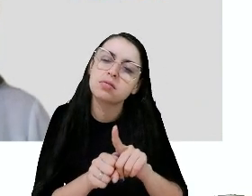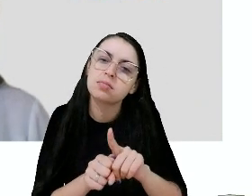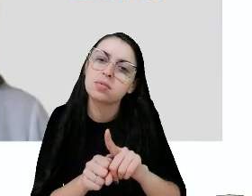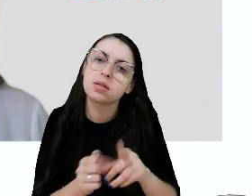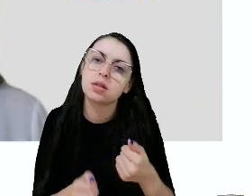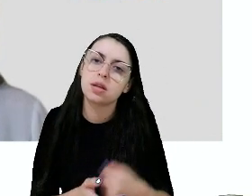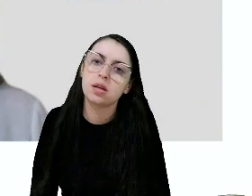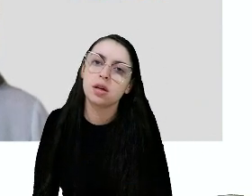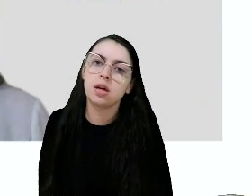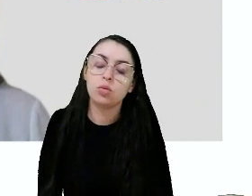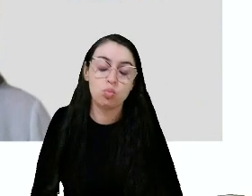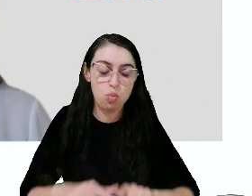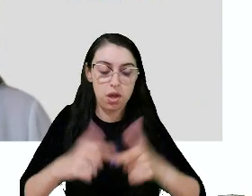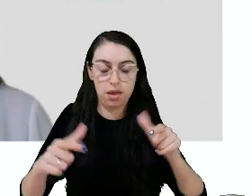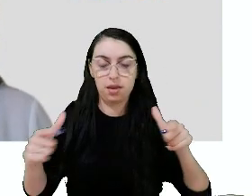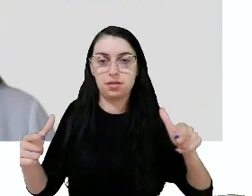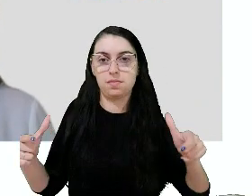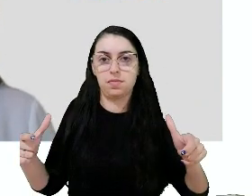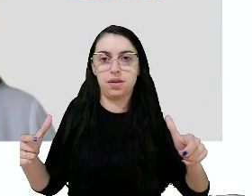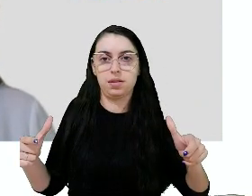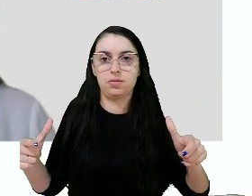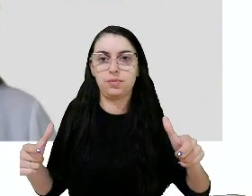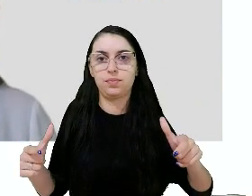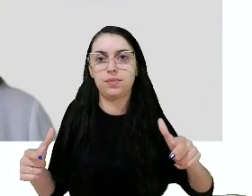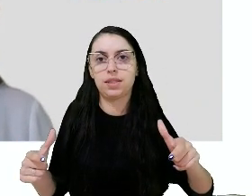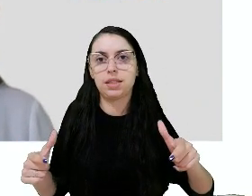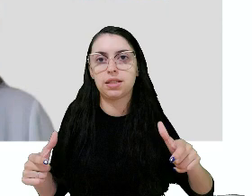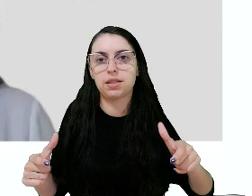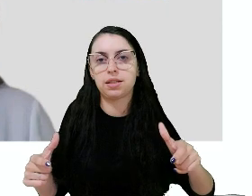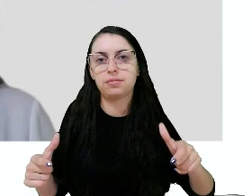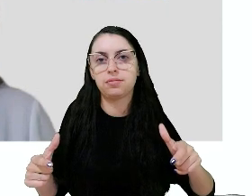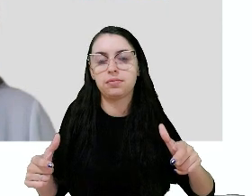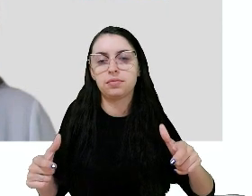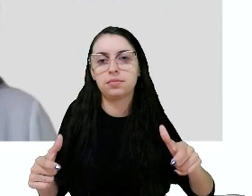meses uma ampliação de